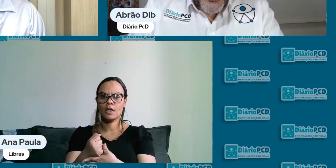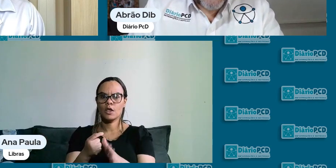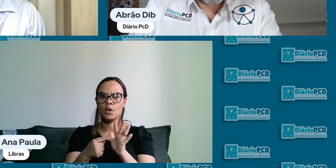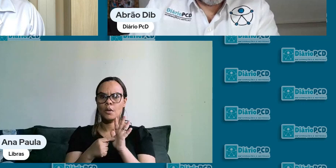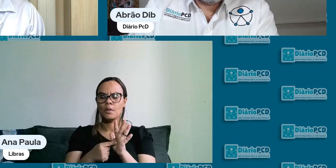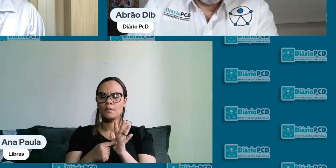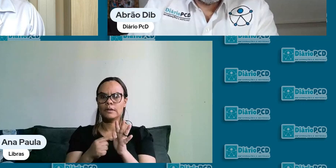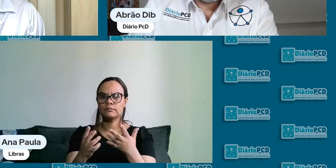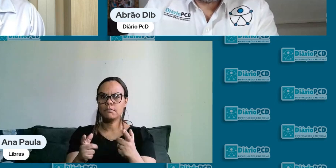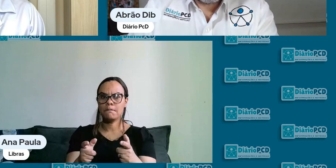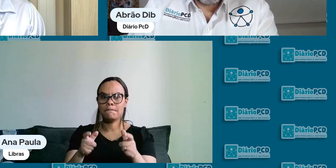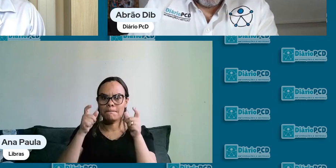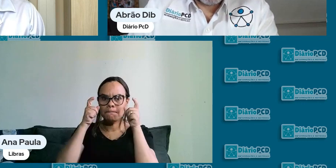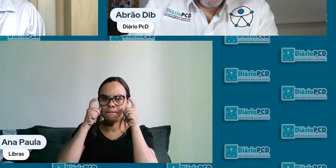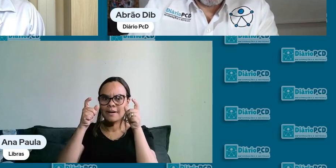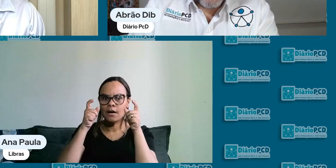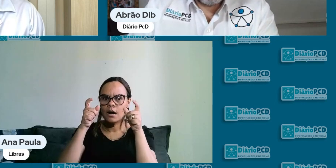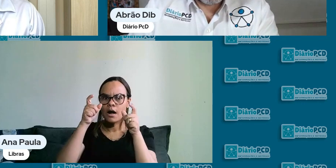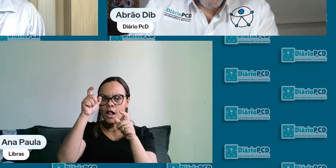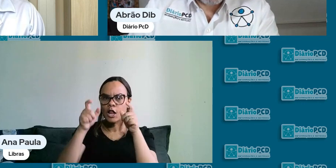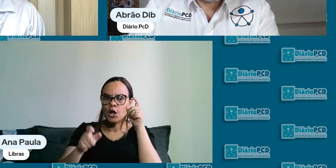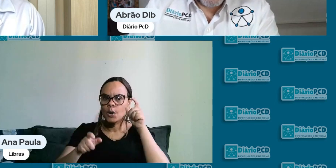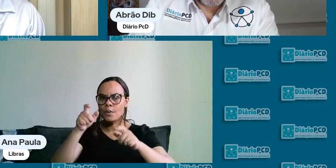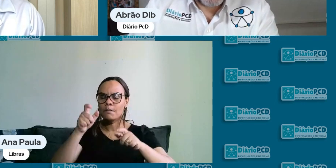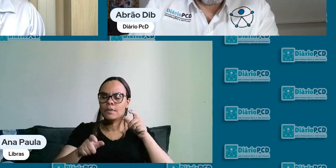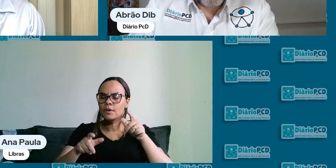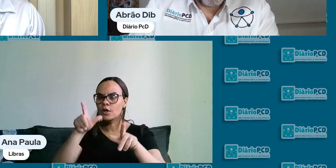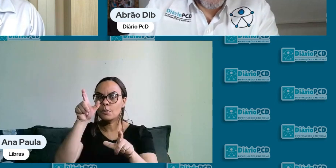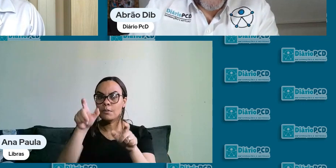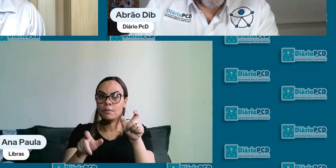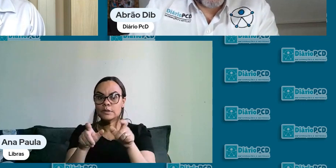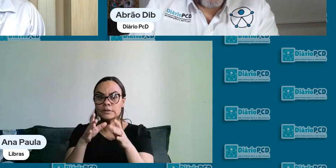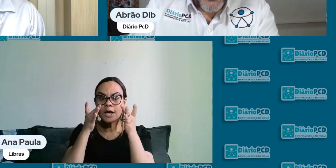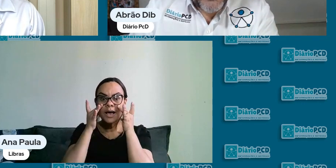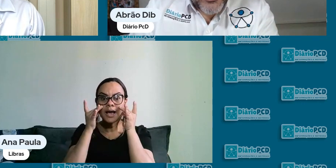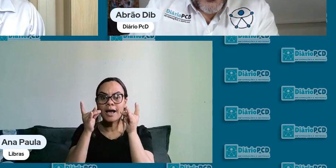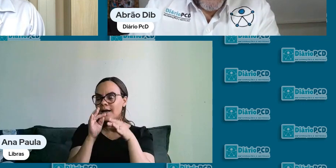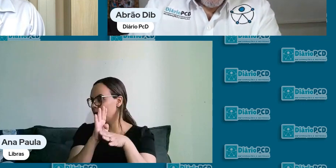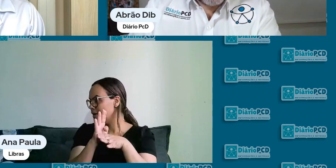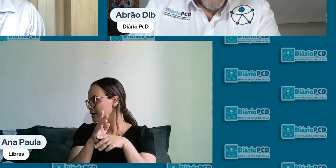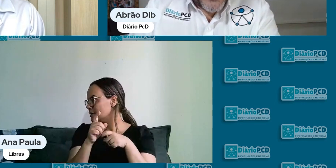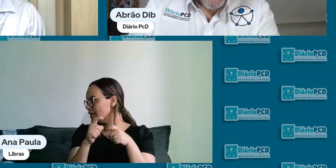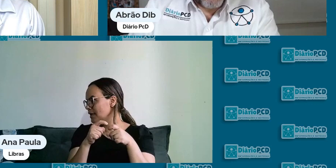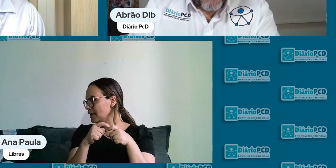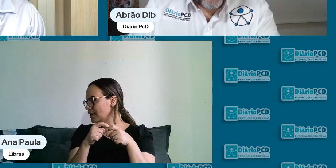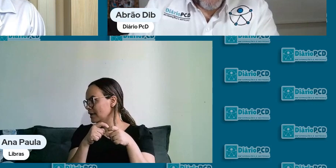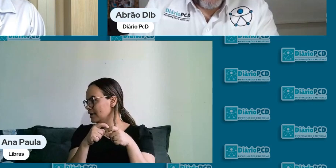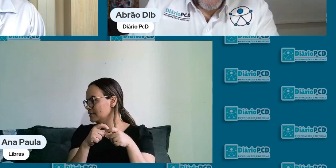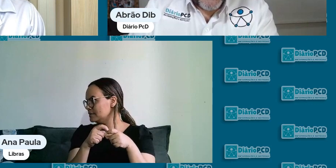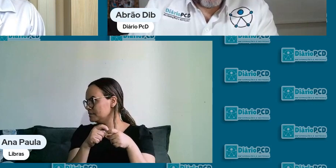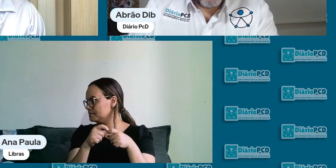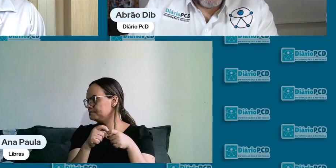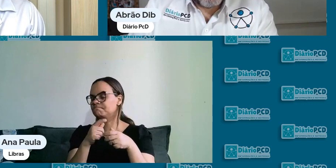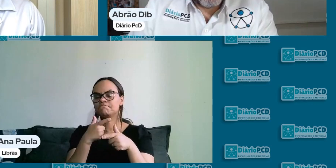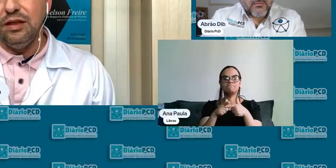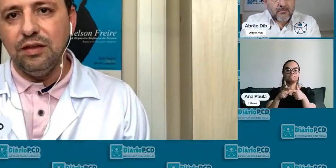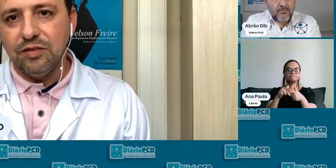de alerta que as pessoas devem estar atentas para buscar ajuda médica em relação ao problema